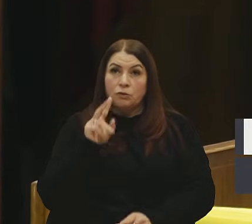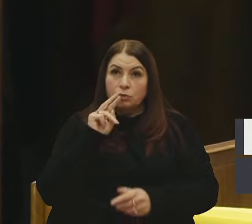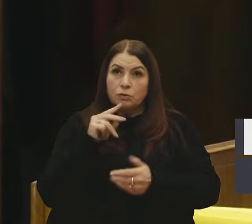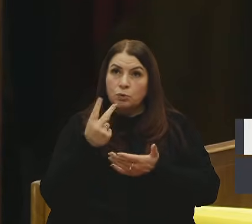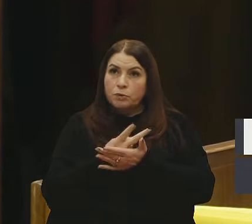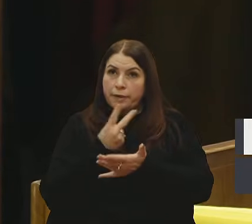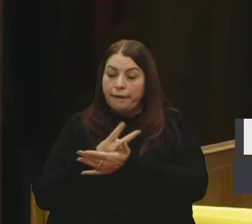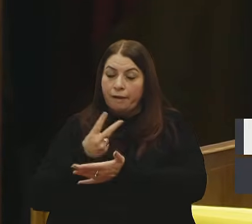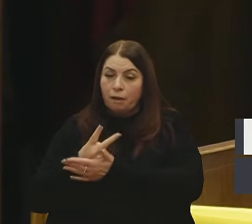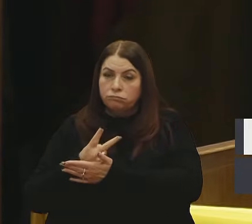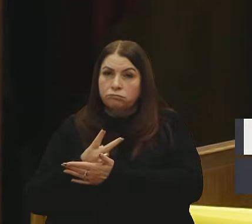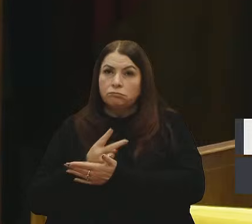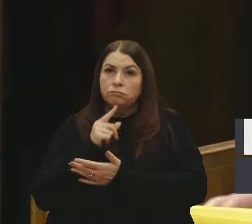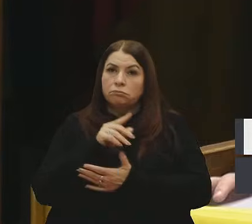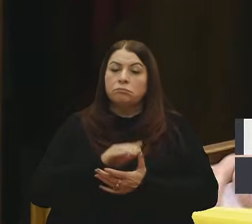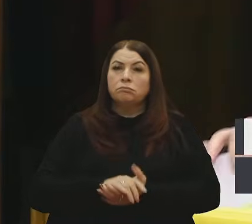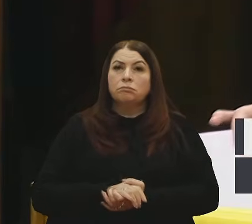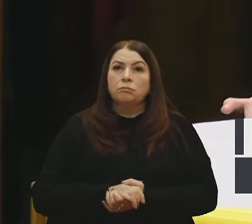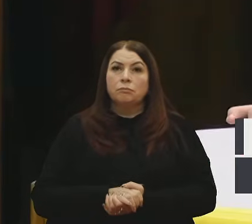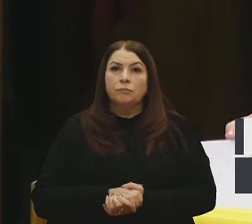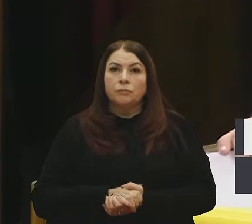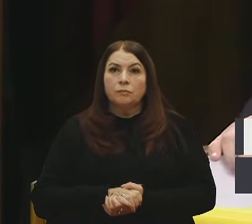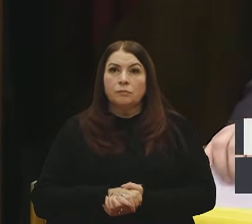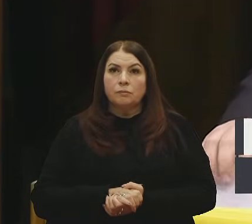irregularidades, ele